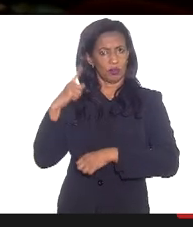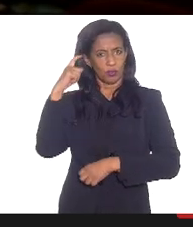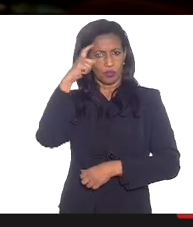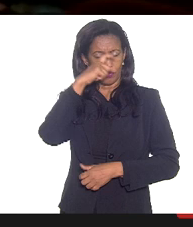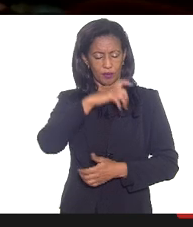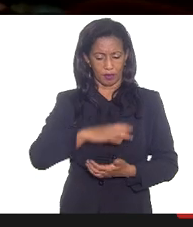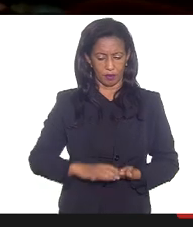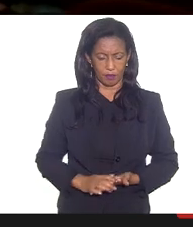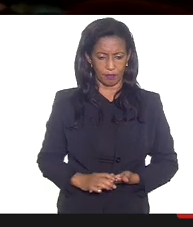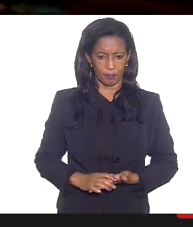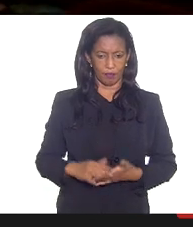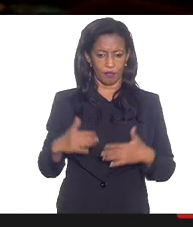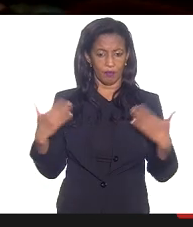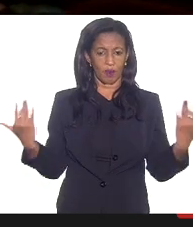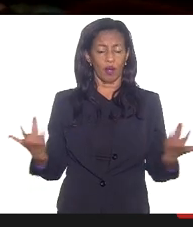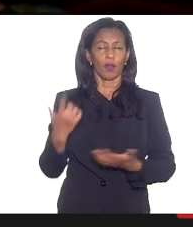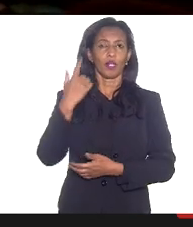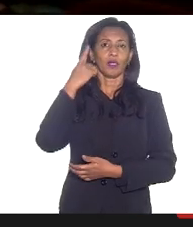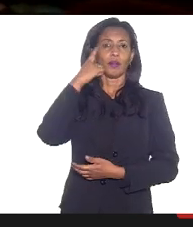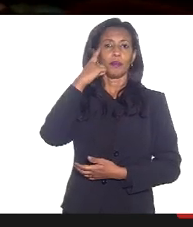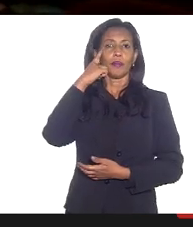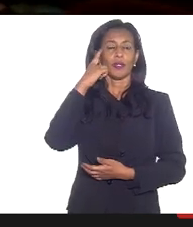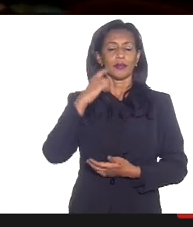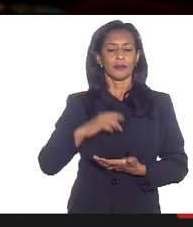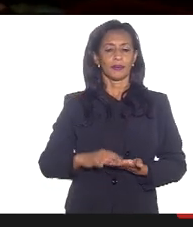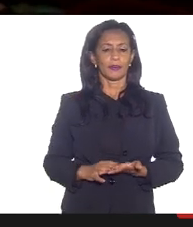Nesse momento, deputado, a gente quer se colocar aqui